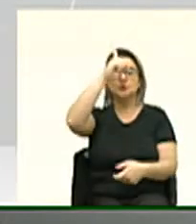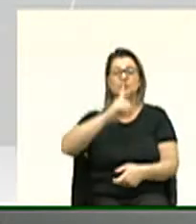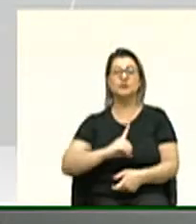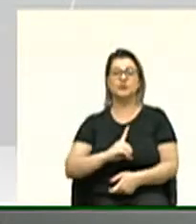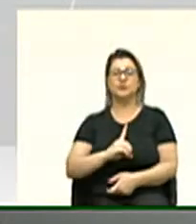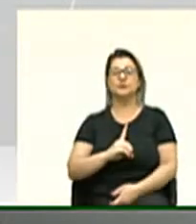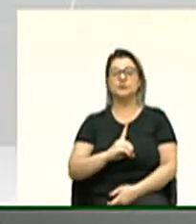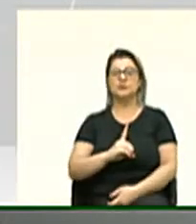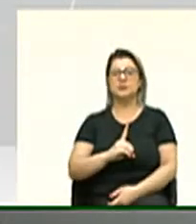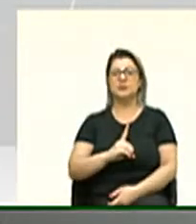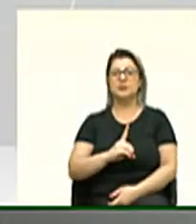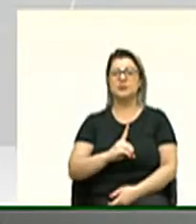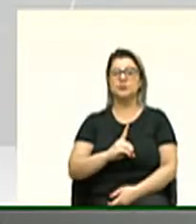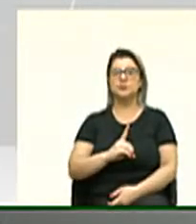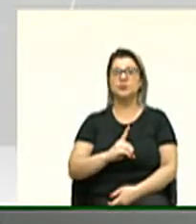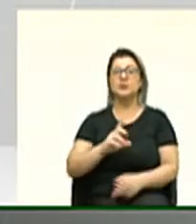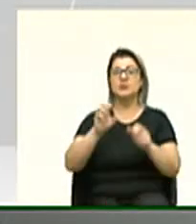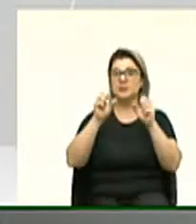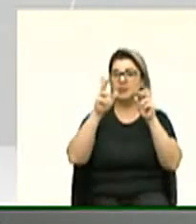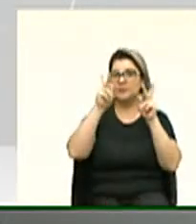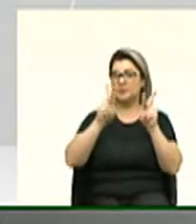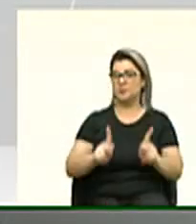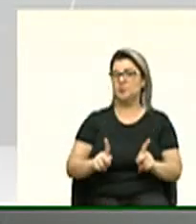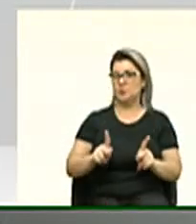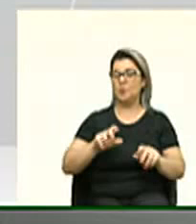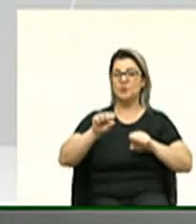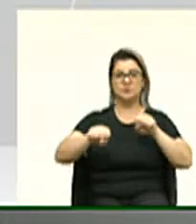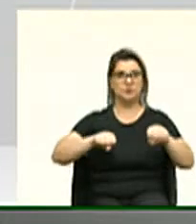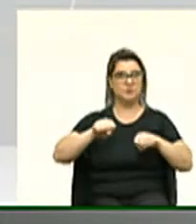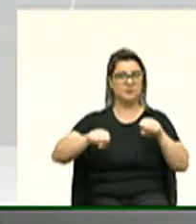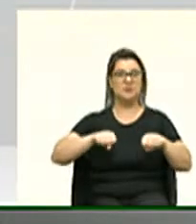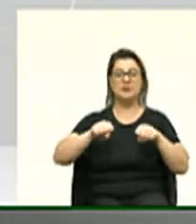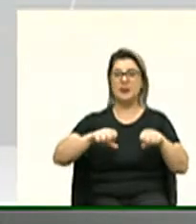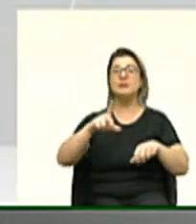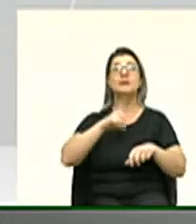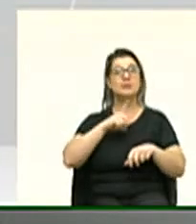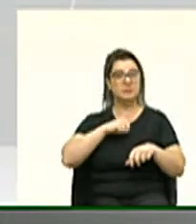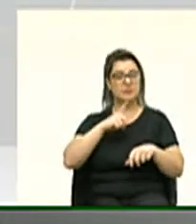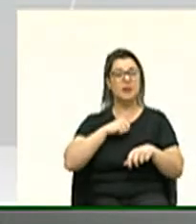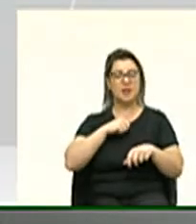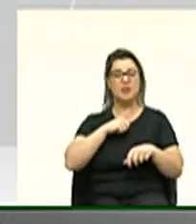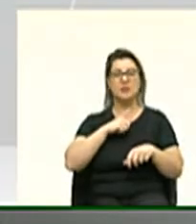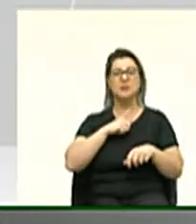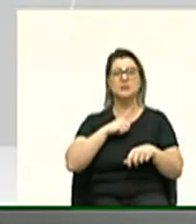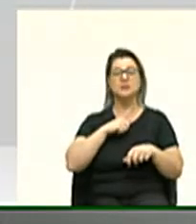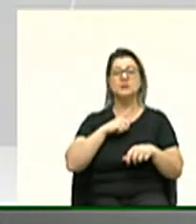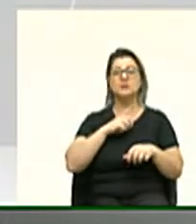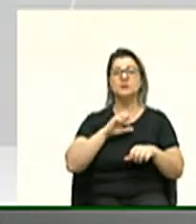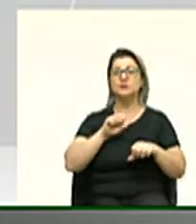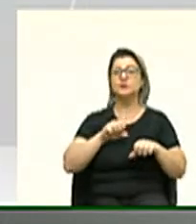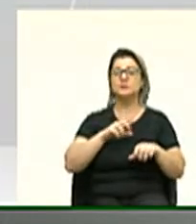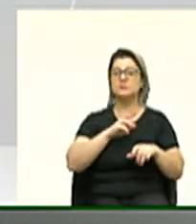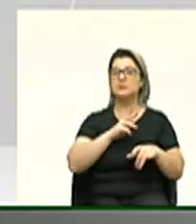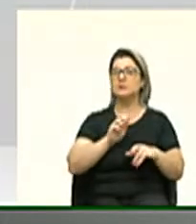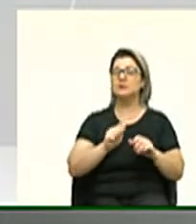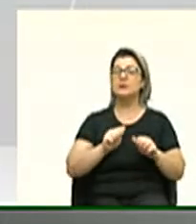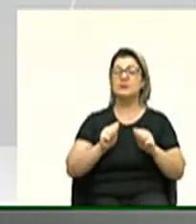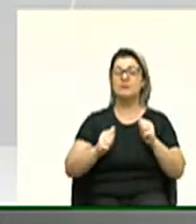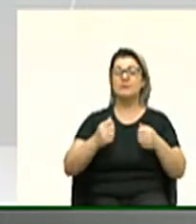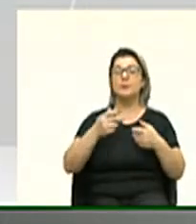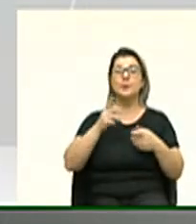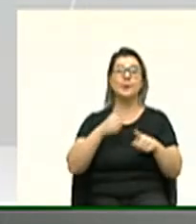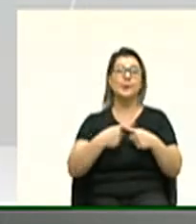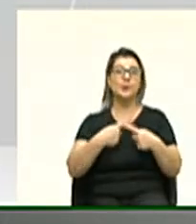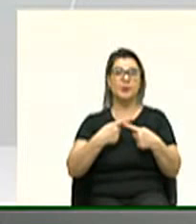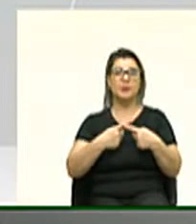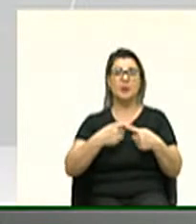direito que o ciclista tem de andar nas avenidas, porque o motorista, muitos motoristas de carro, acho que